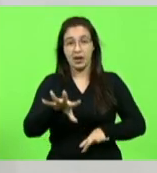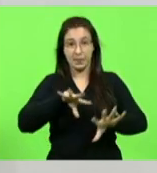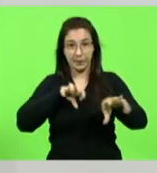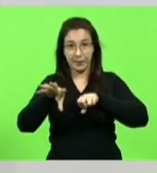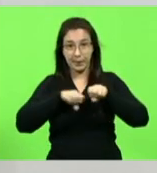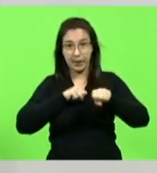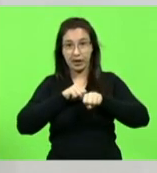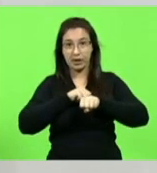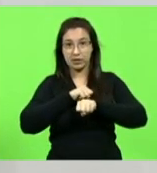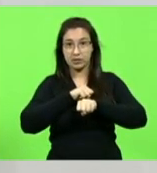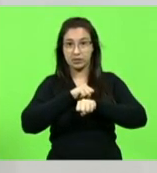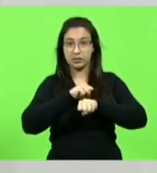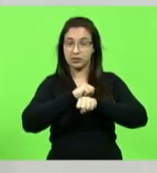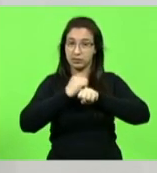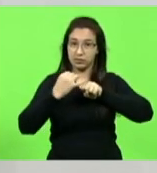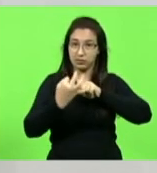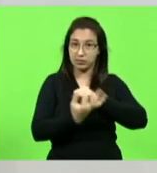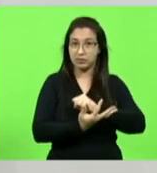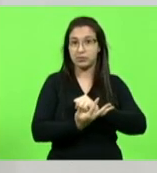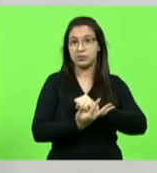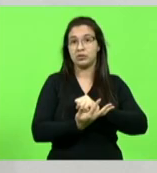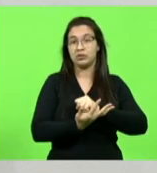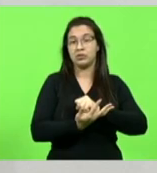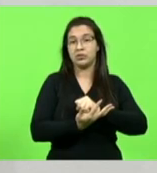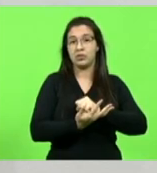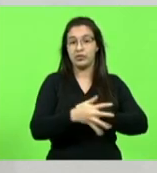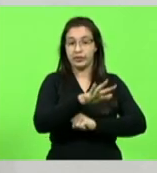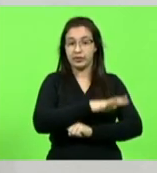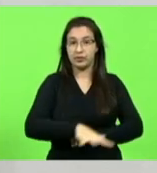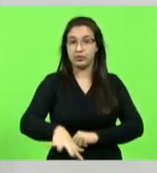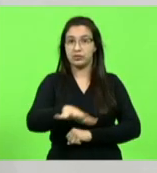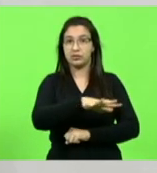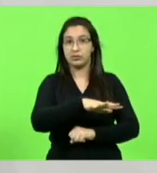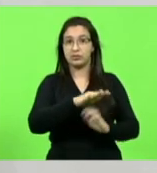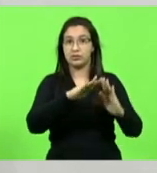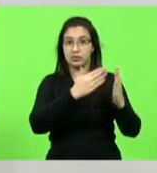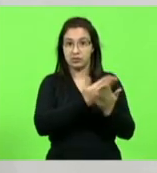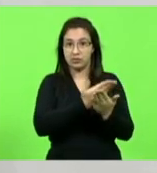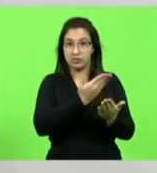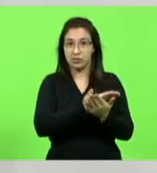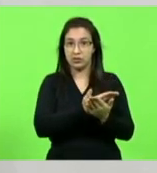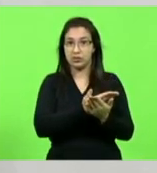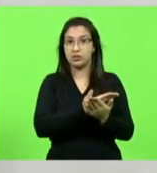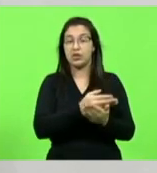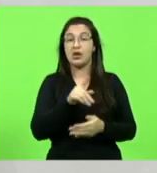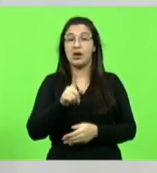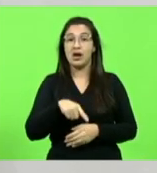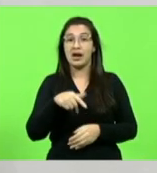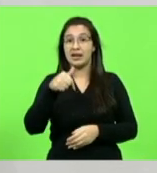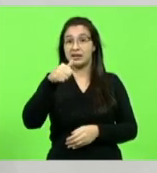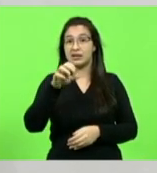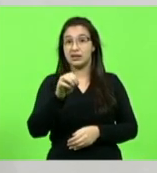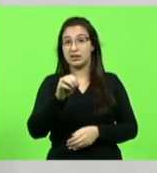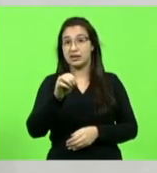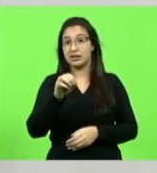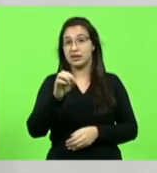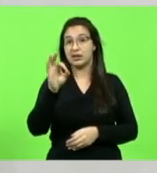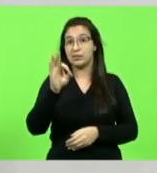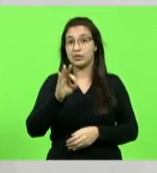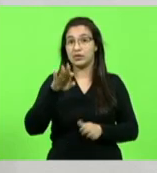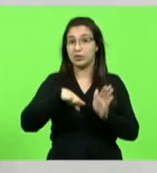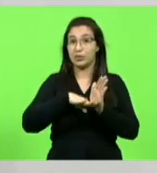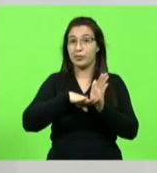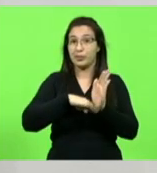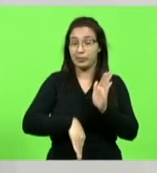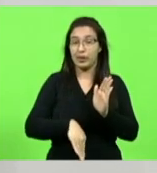para quem nos assiste, a taxa de contágio na comunidade escolar é cerca de 70 vezes menor do que a taxa de